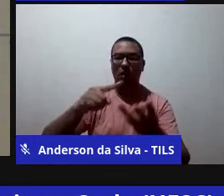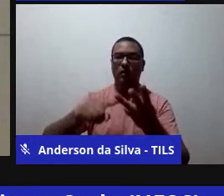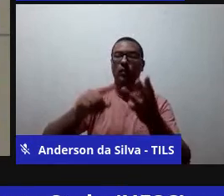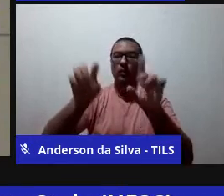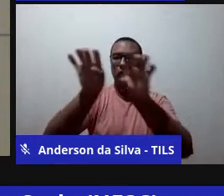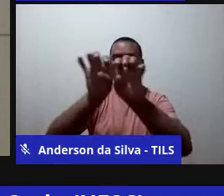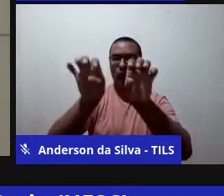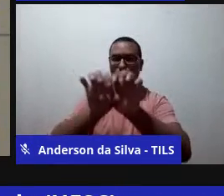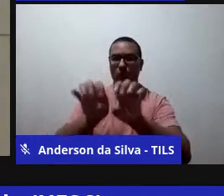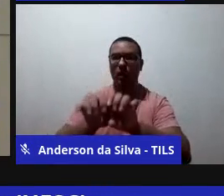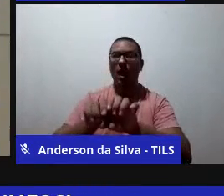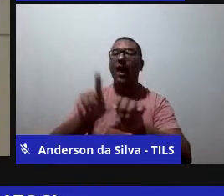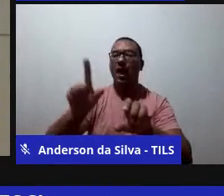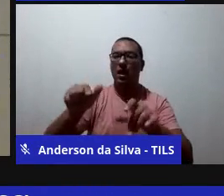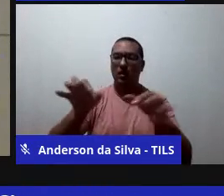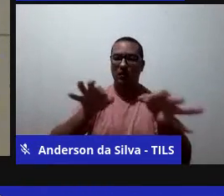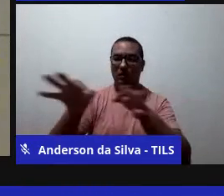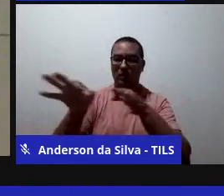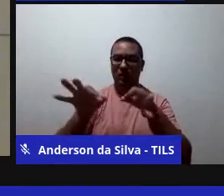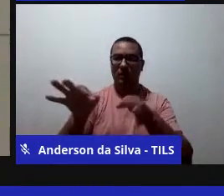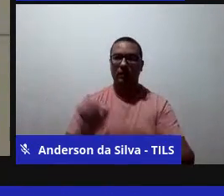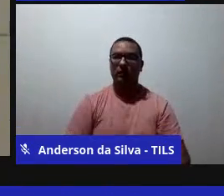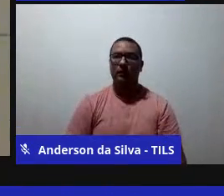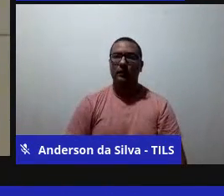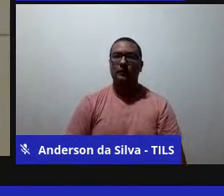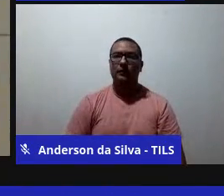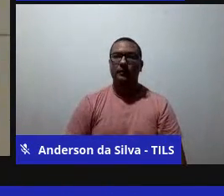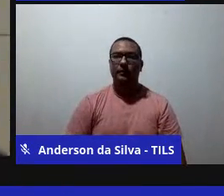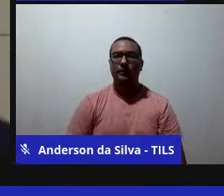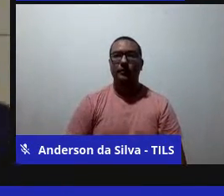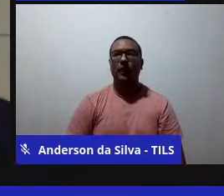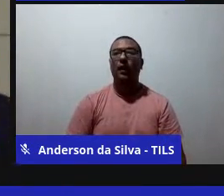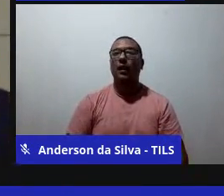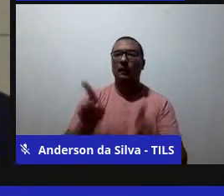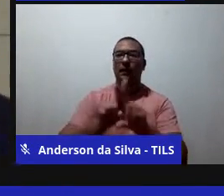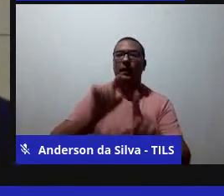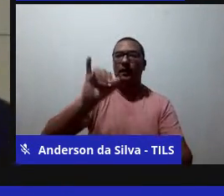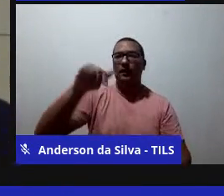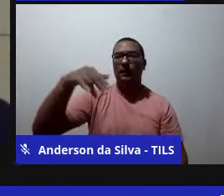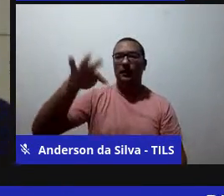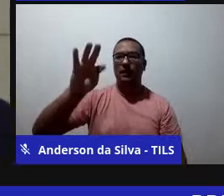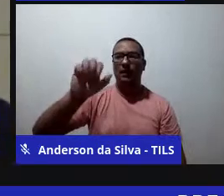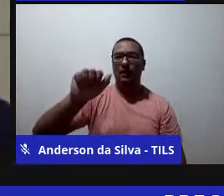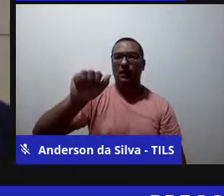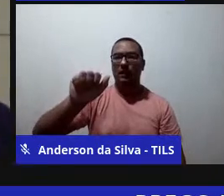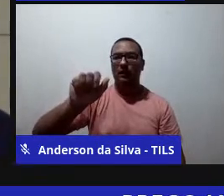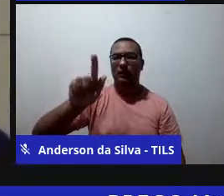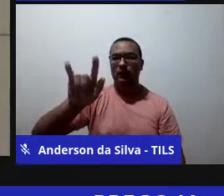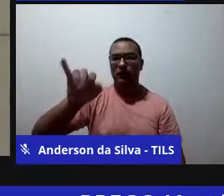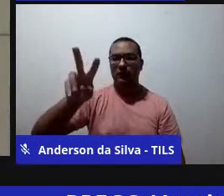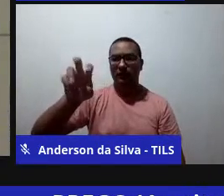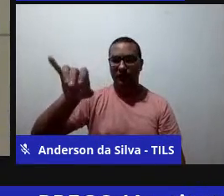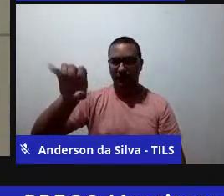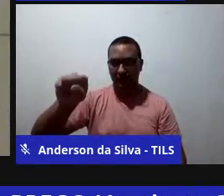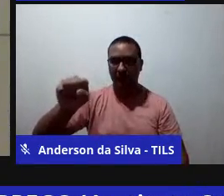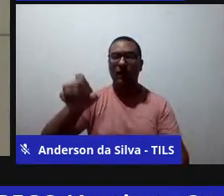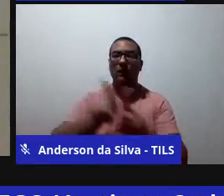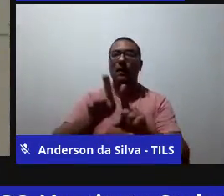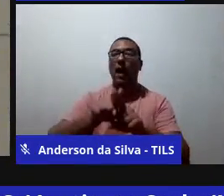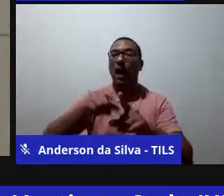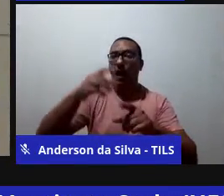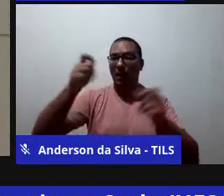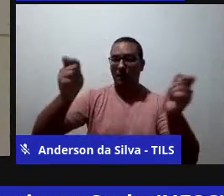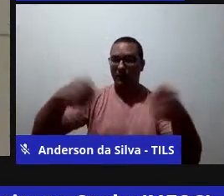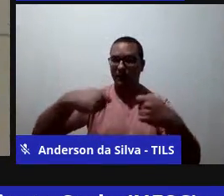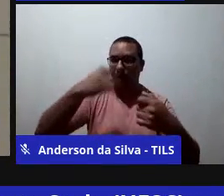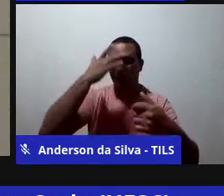capital organizacional. Em termos de ativos intangíveis, eu chamo a competência das pessoas, os seus